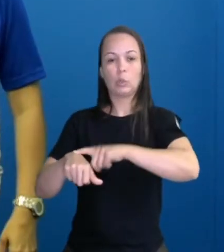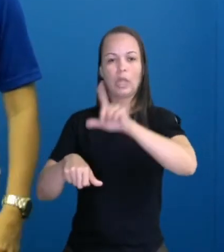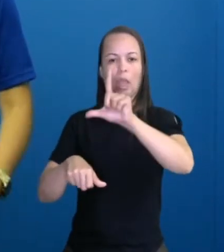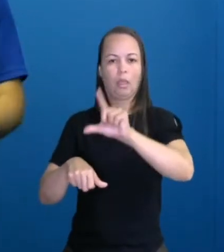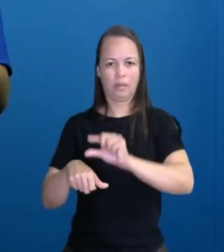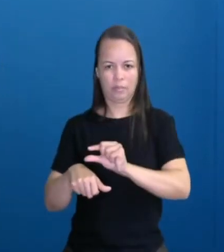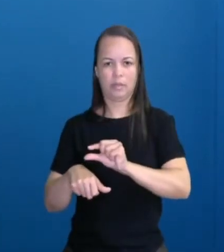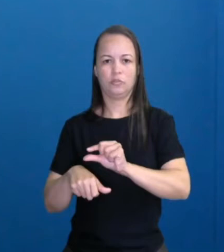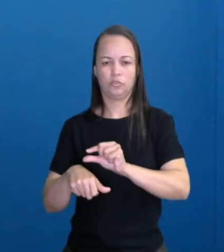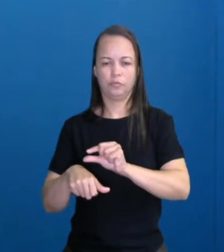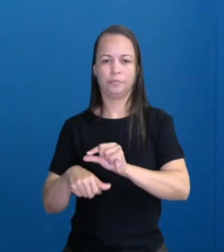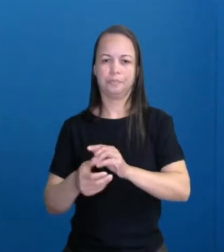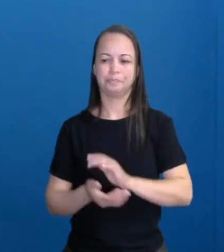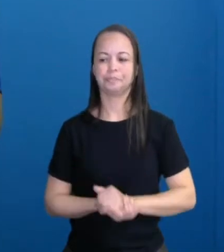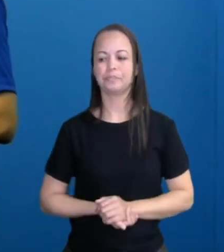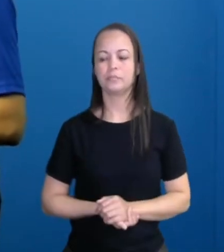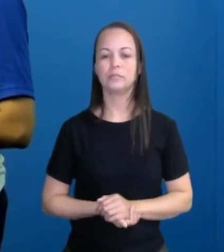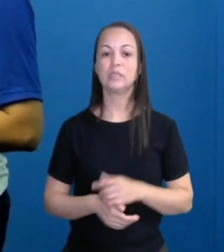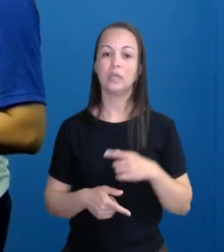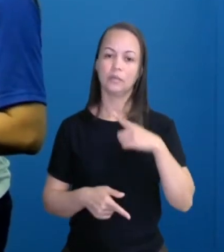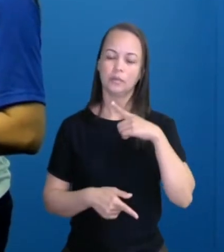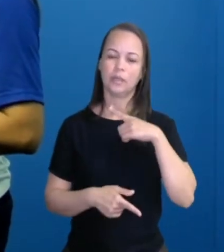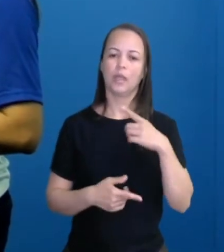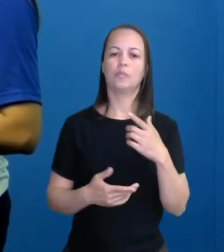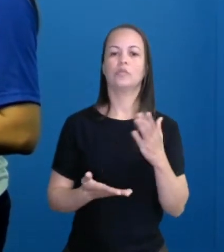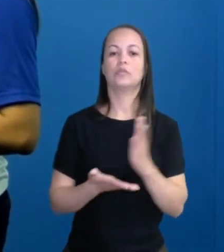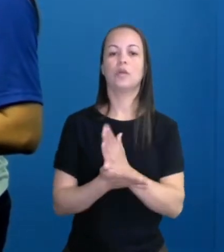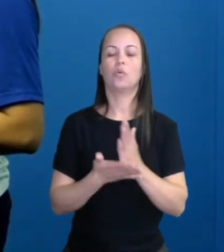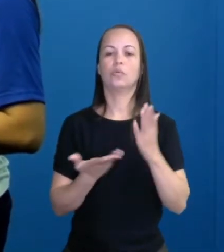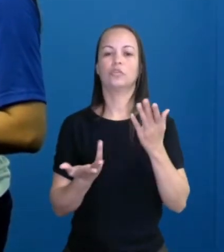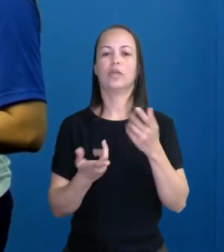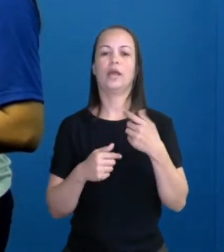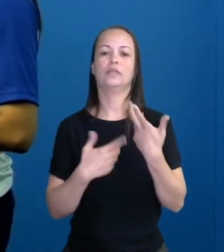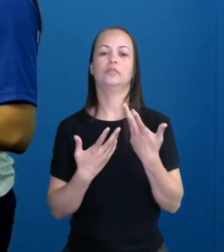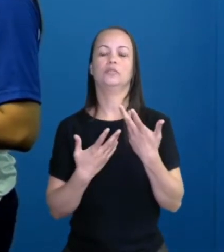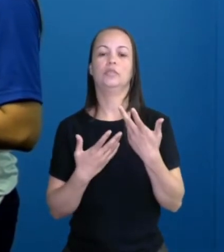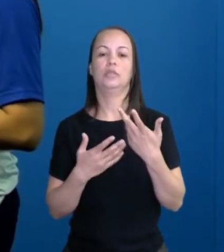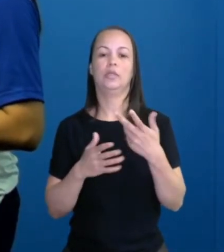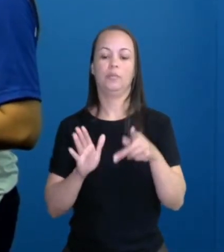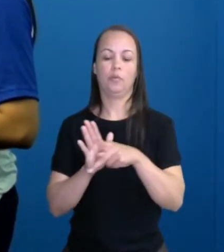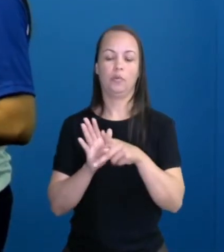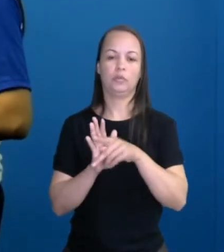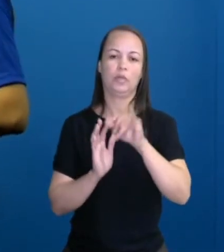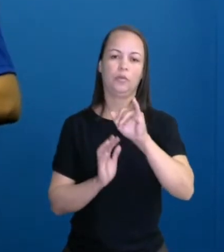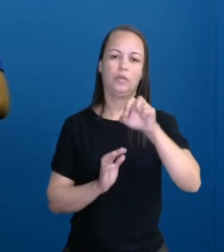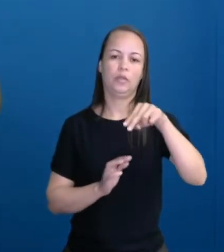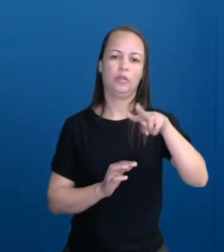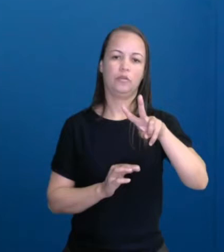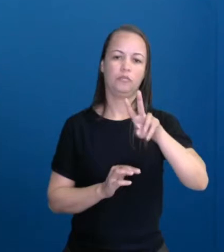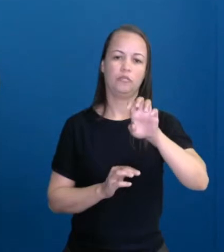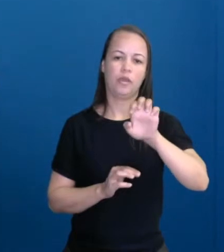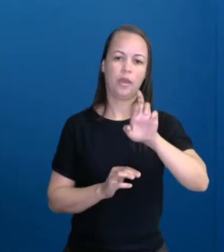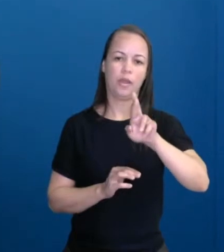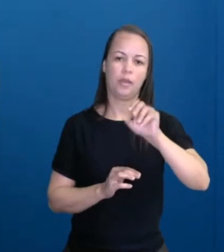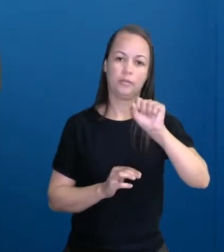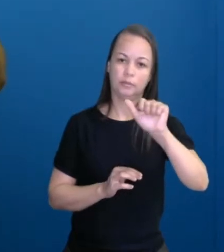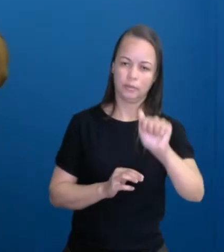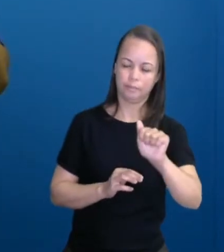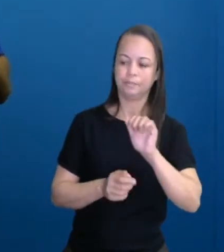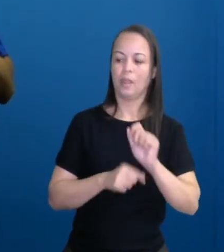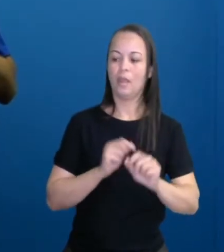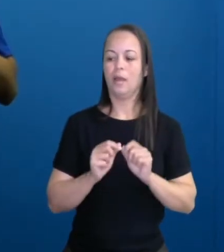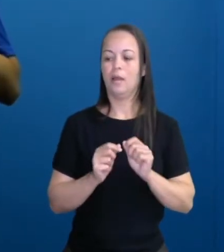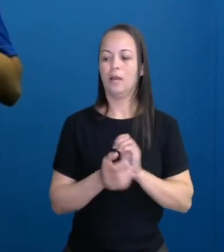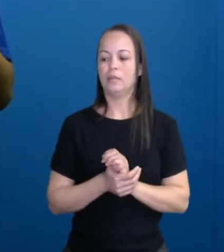seu reservatório. Então, temos aqui também um caso de proporção inversa, ok? E aqui duas